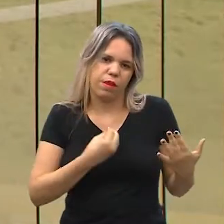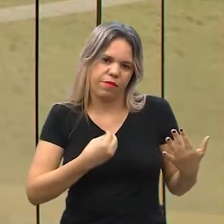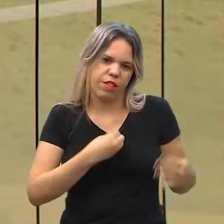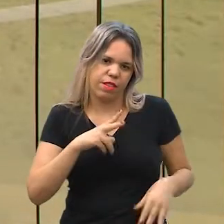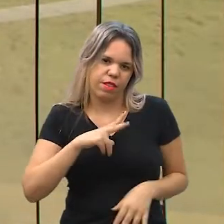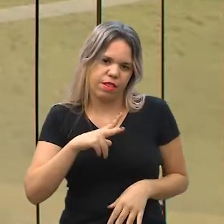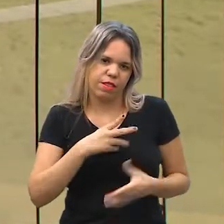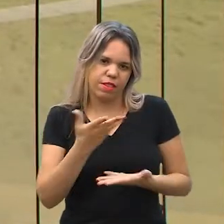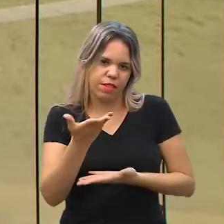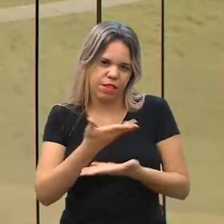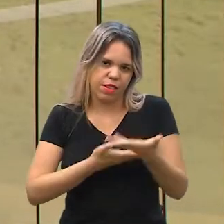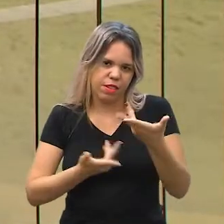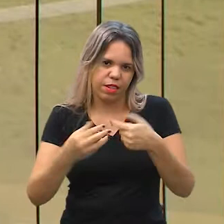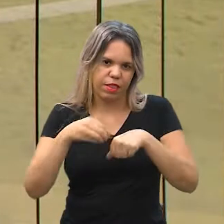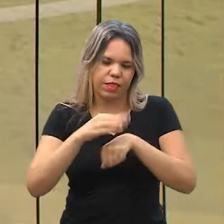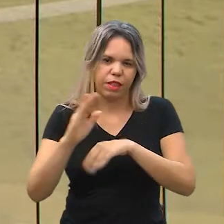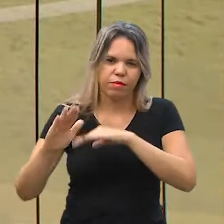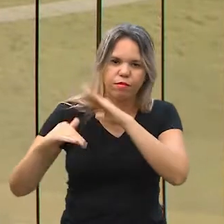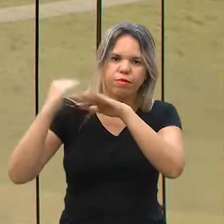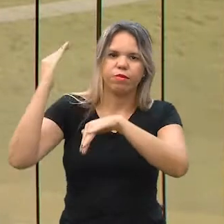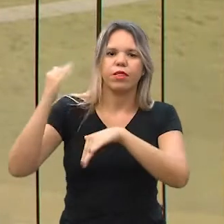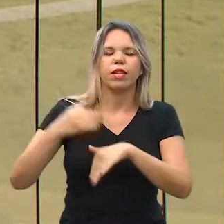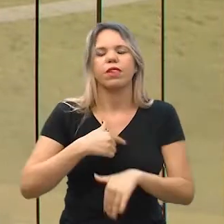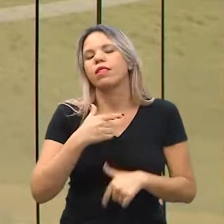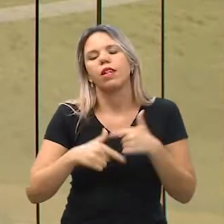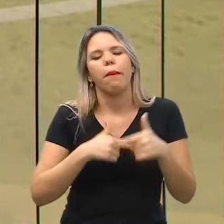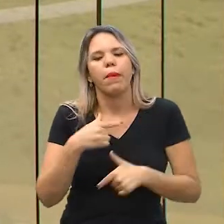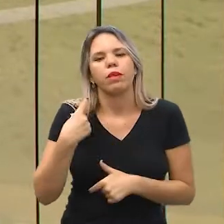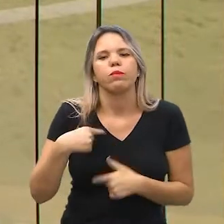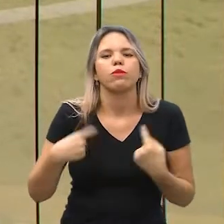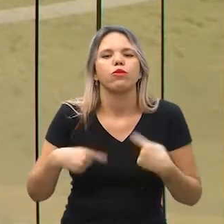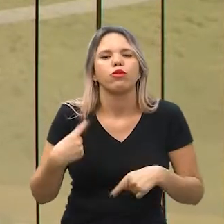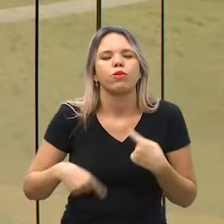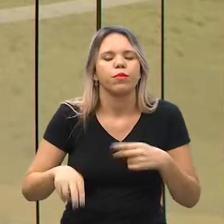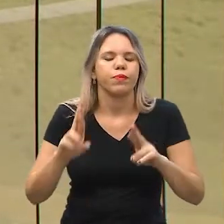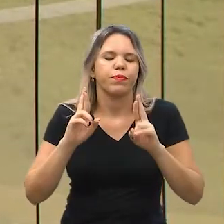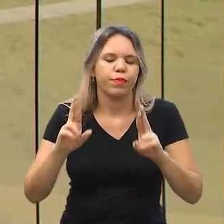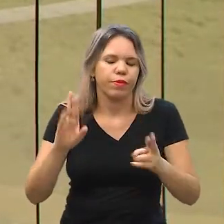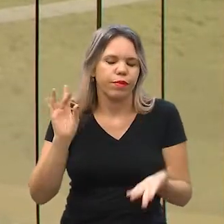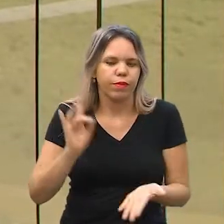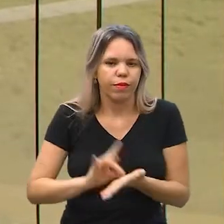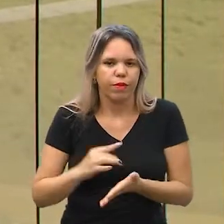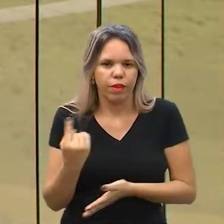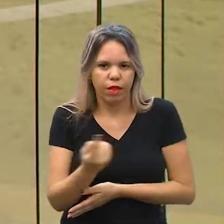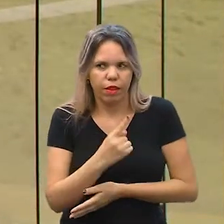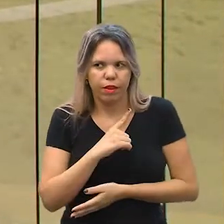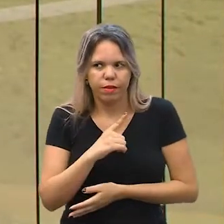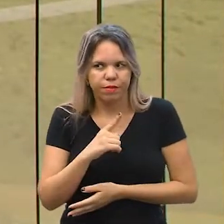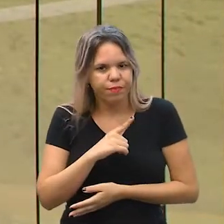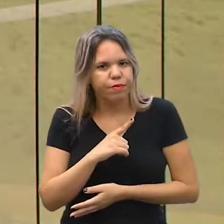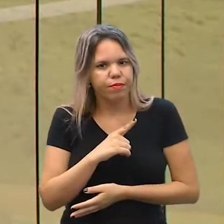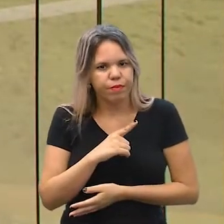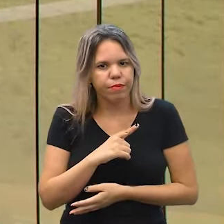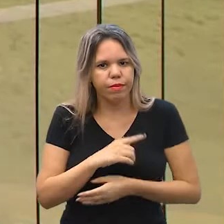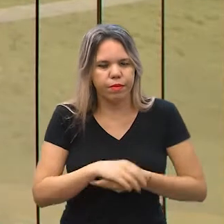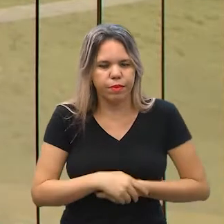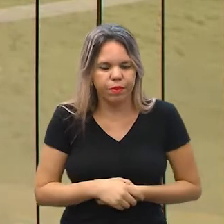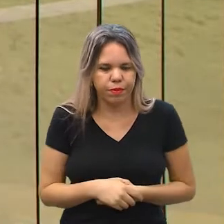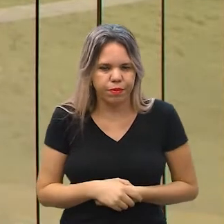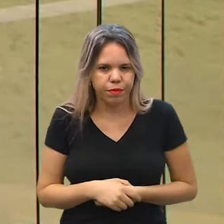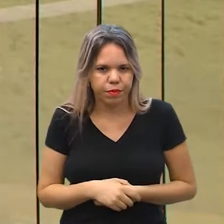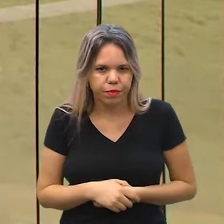vida pessoal, como você disse, que ultrapassa, né, a parte política, e espero realmente que nós tenhamos aí